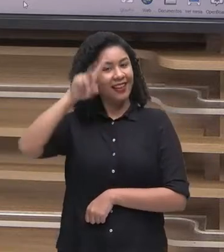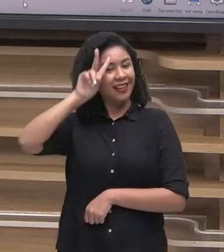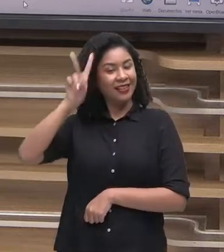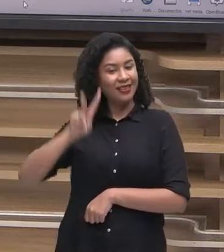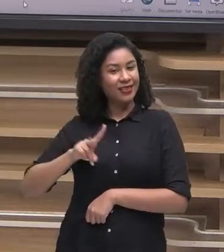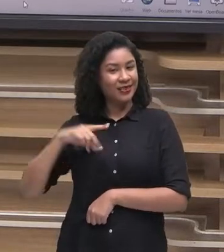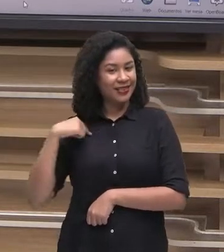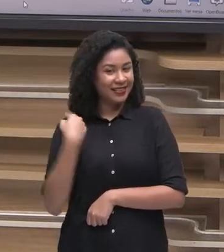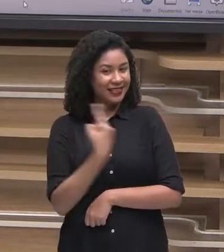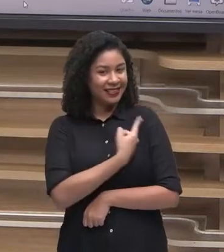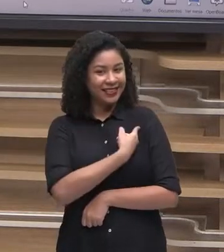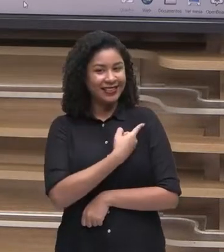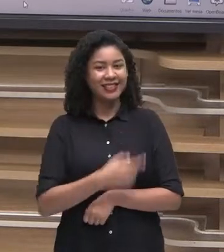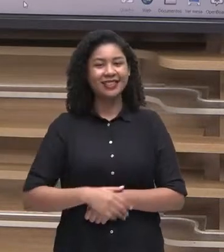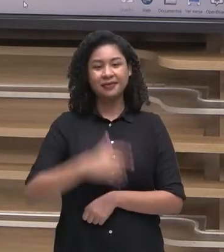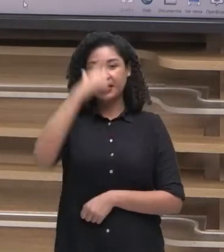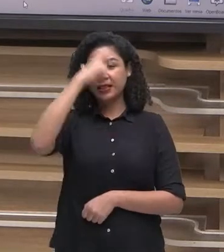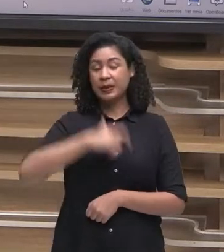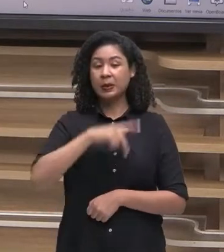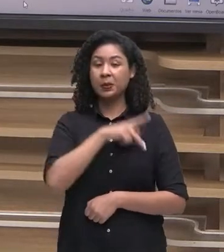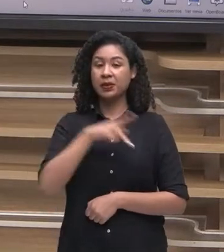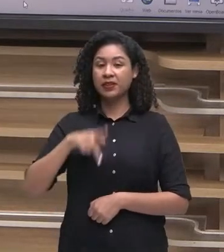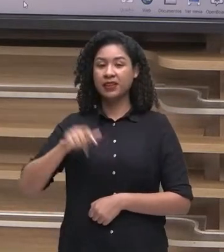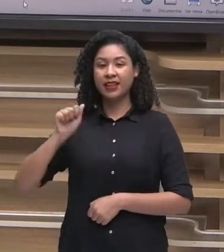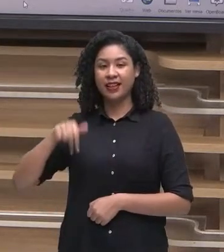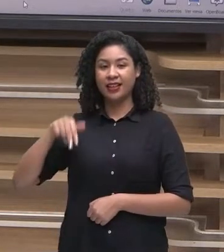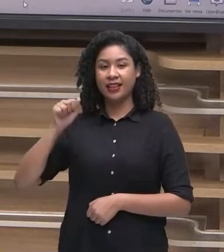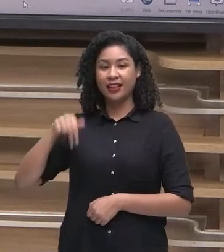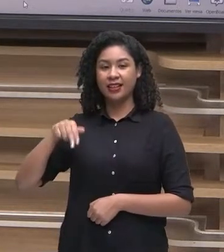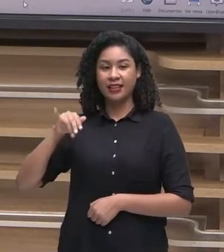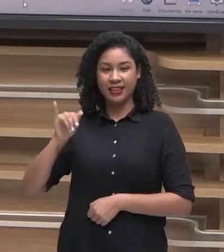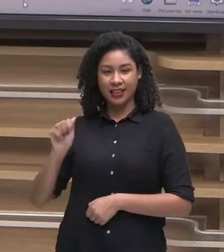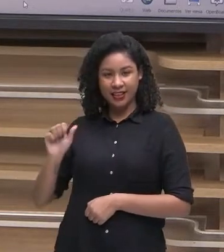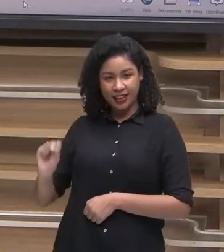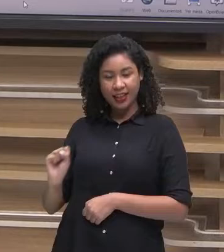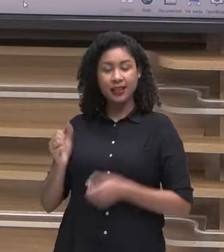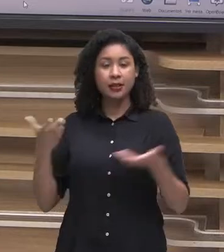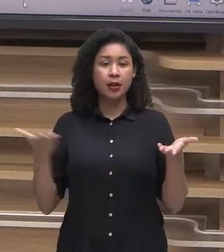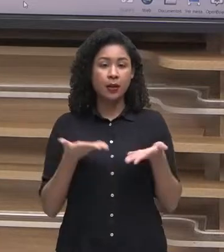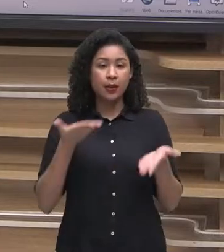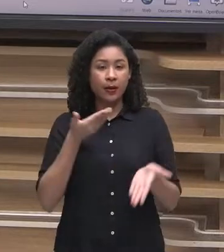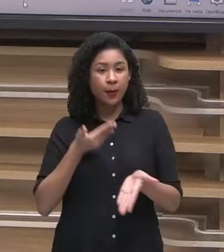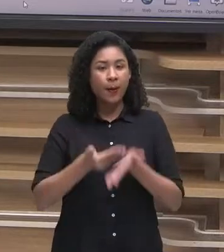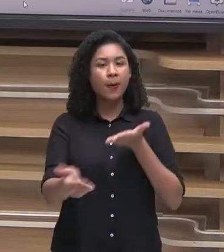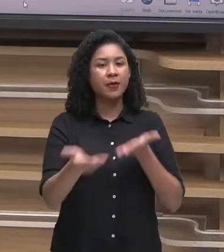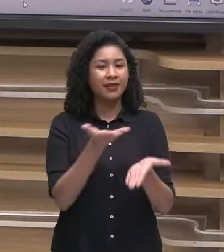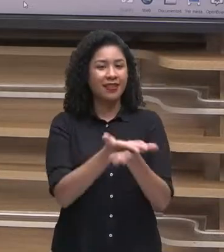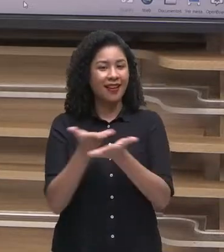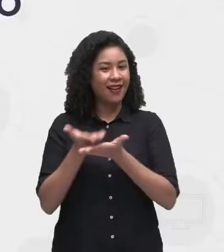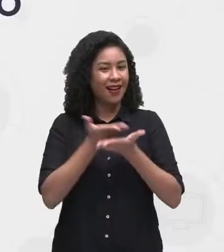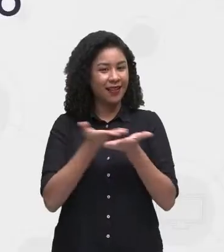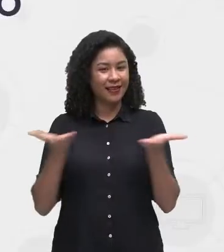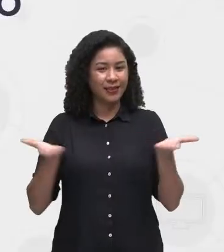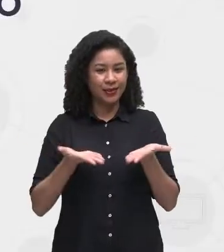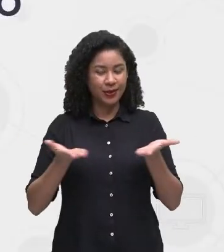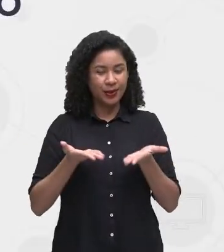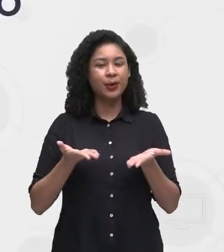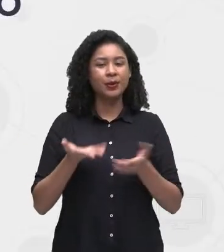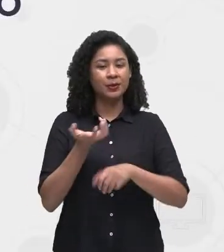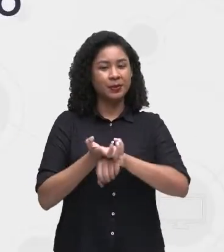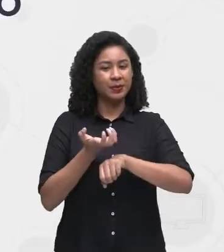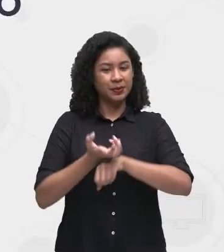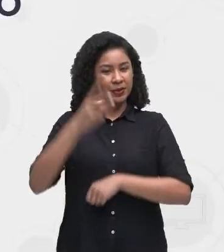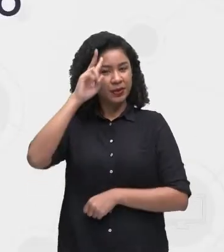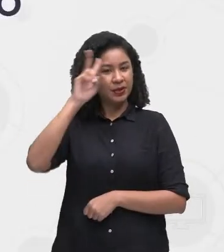Eu sou o professor Nonias Carvalho, vamos agora dar continuidade, dar início à nossa aula de hoje, a aula de História de hoje. Vamos